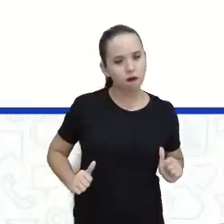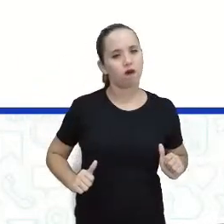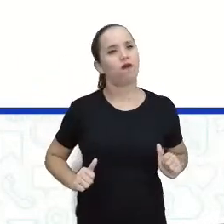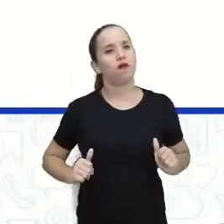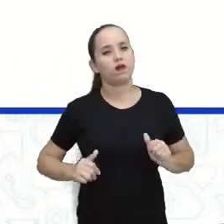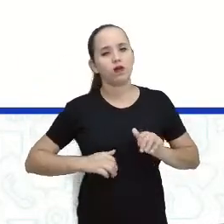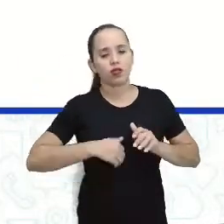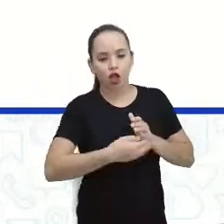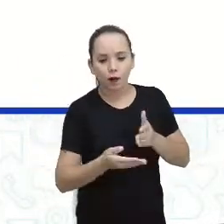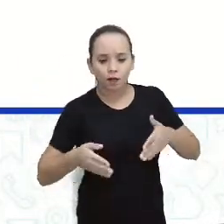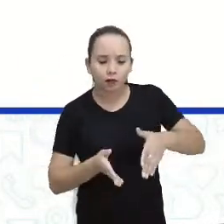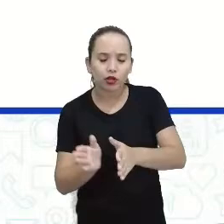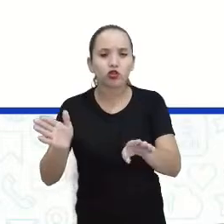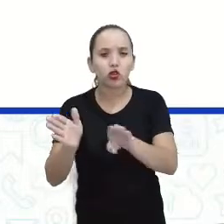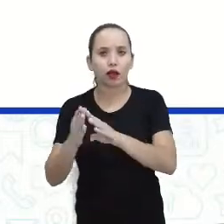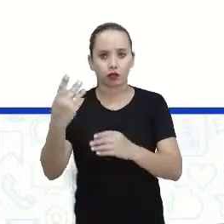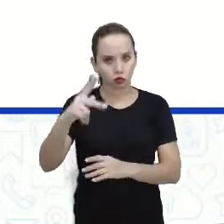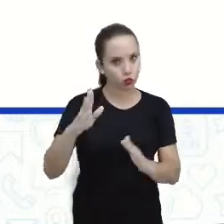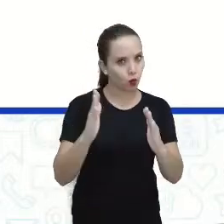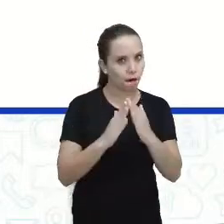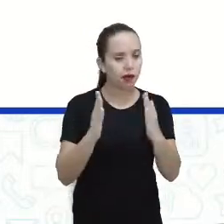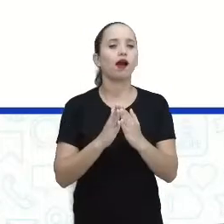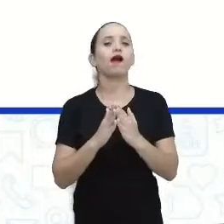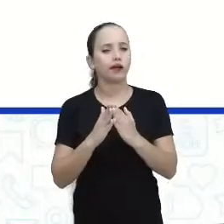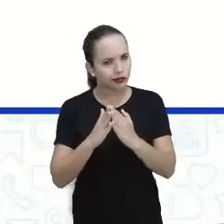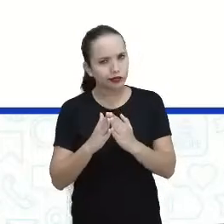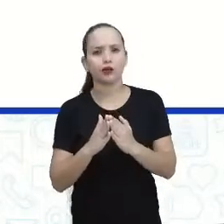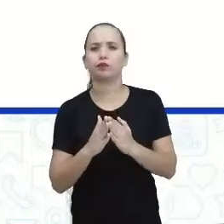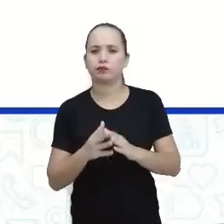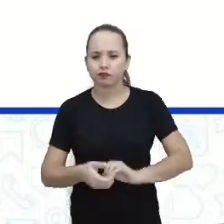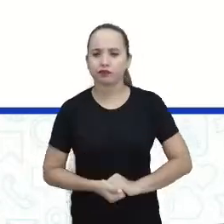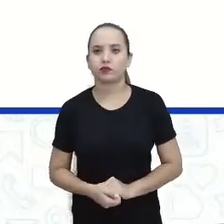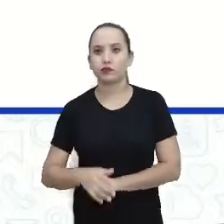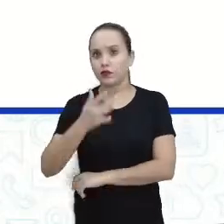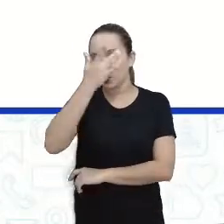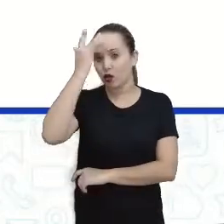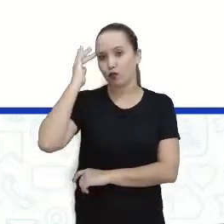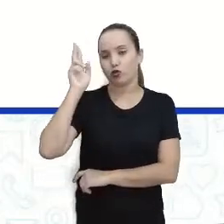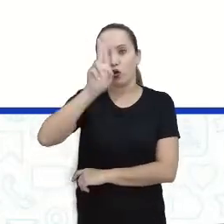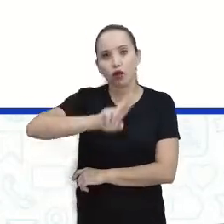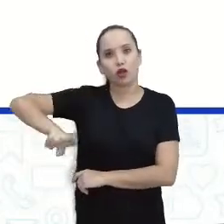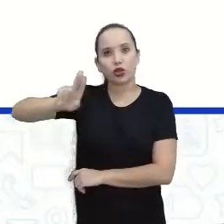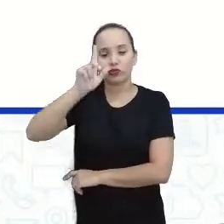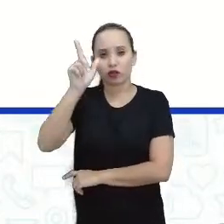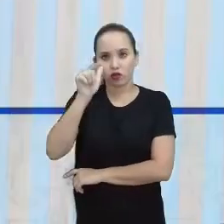água potável chegando na sua casa, né? A pessoa vai utilizar